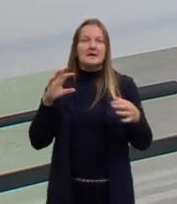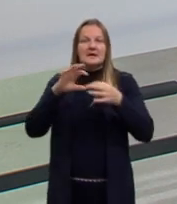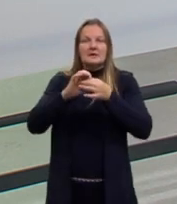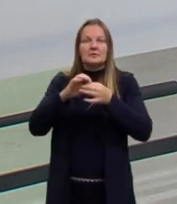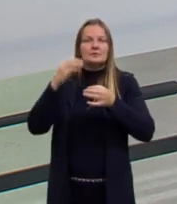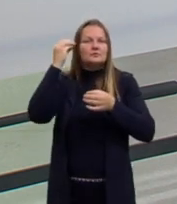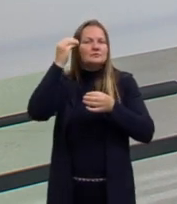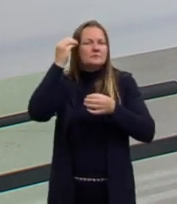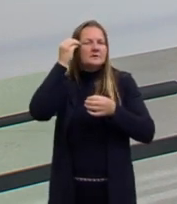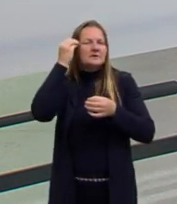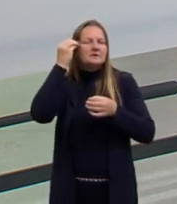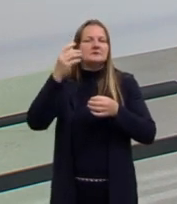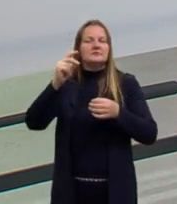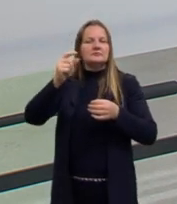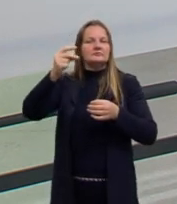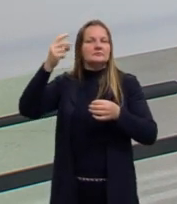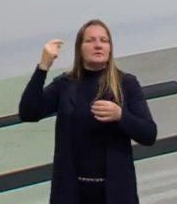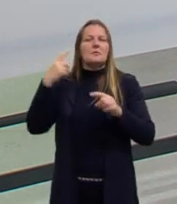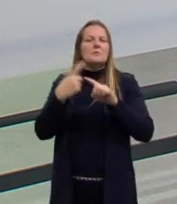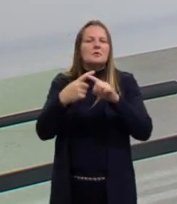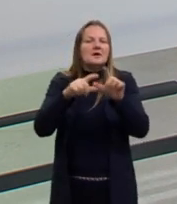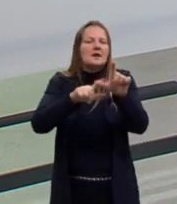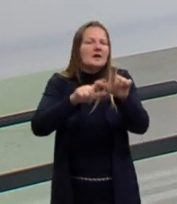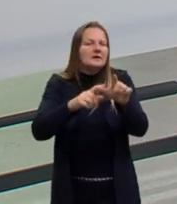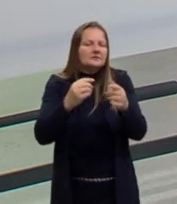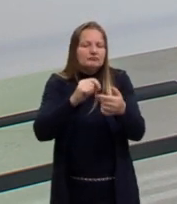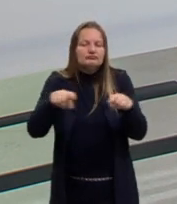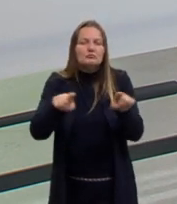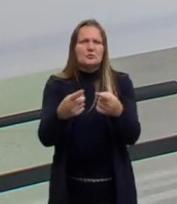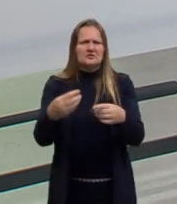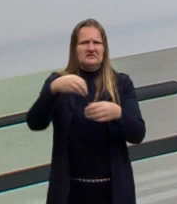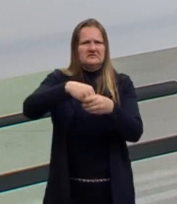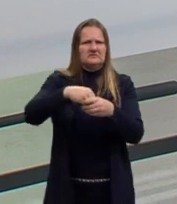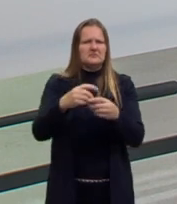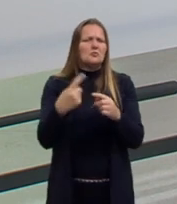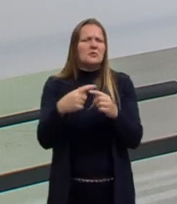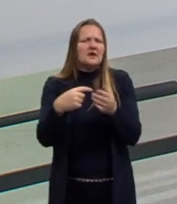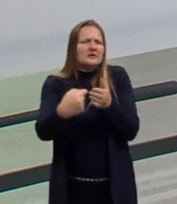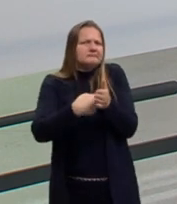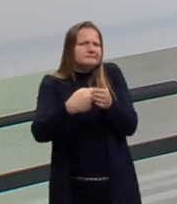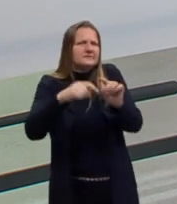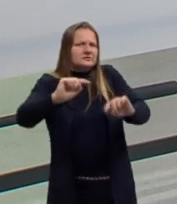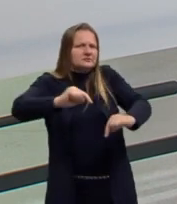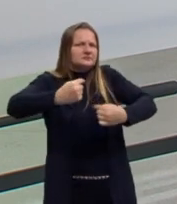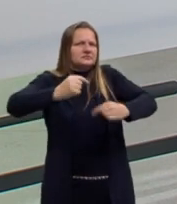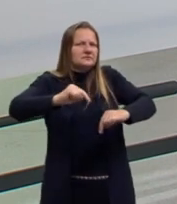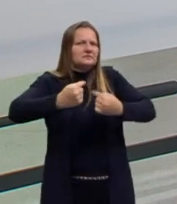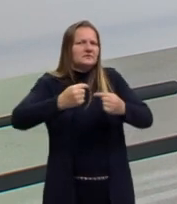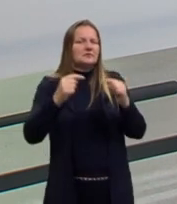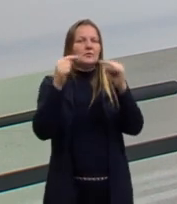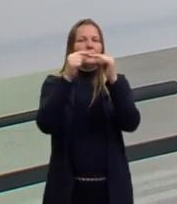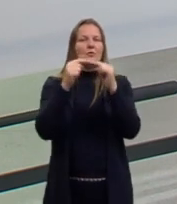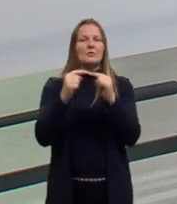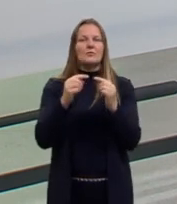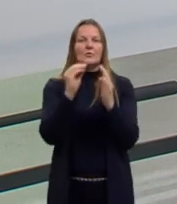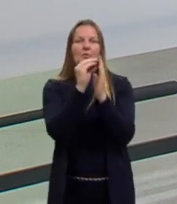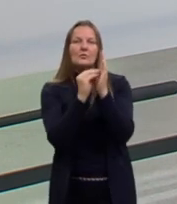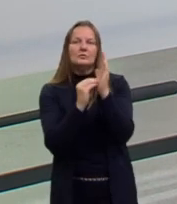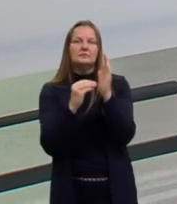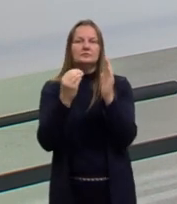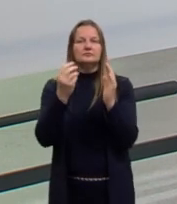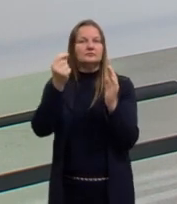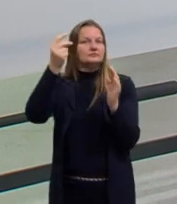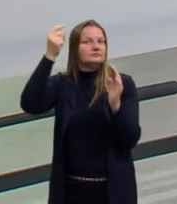do porquê que aquela letra tá ali e o que que ela tem né de comum com um conhecimento